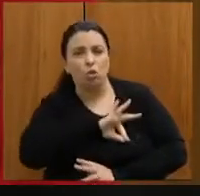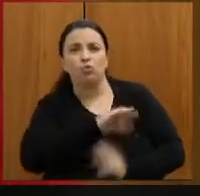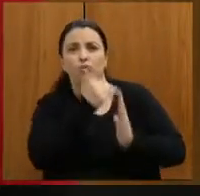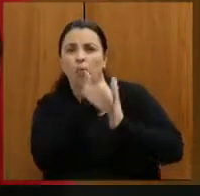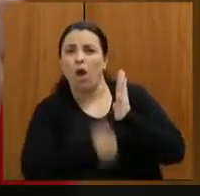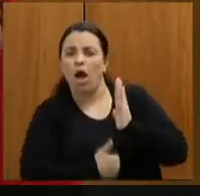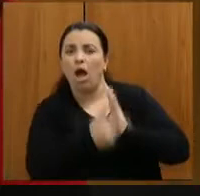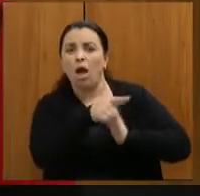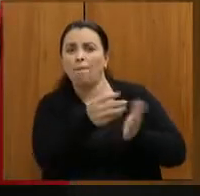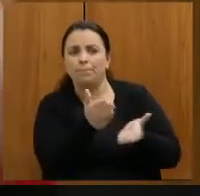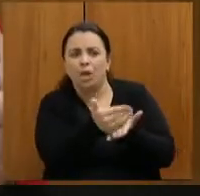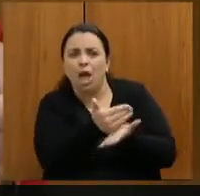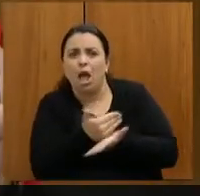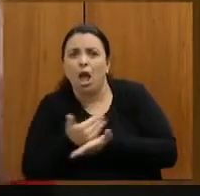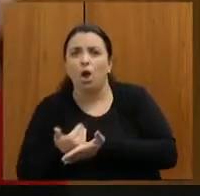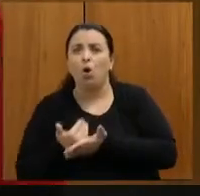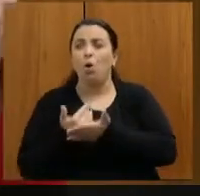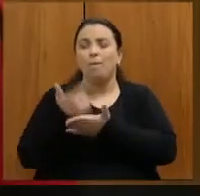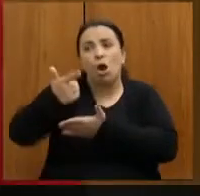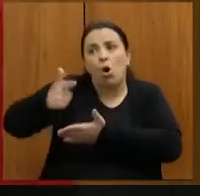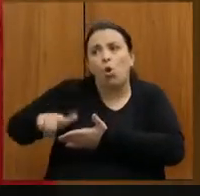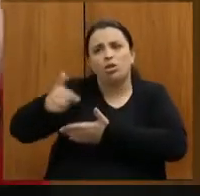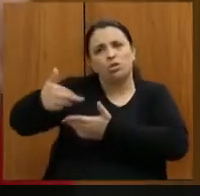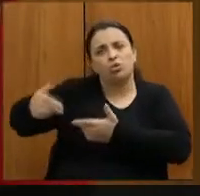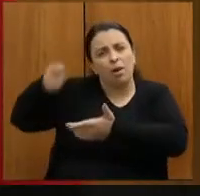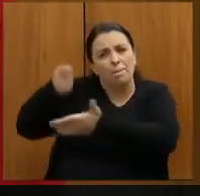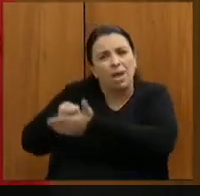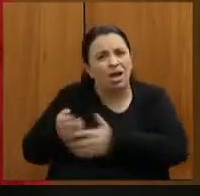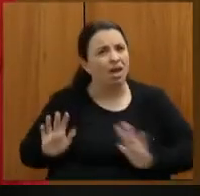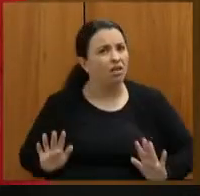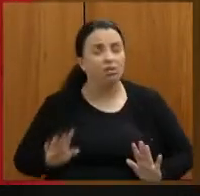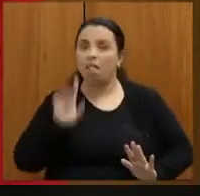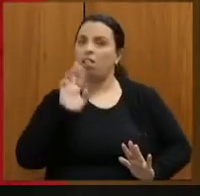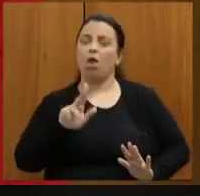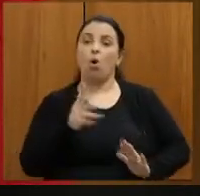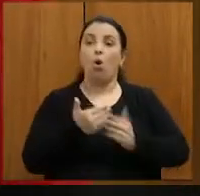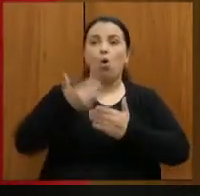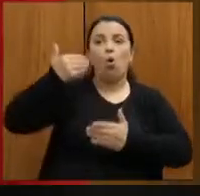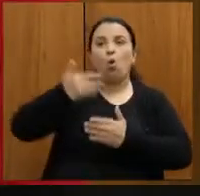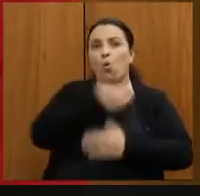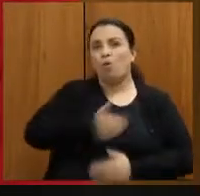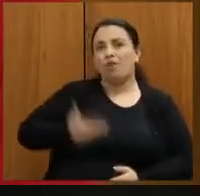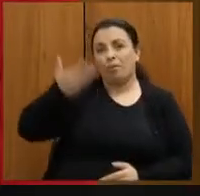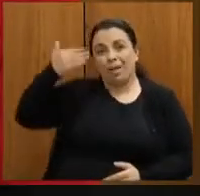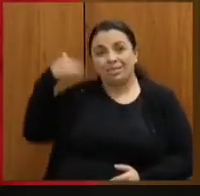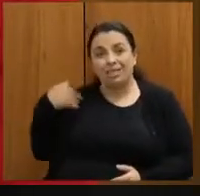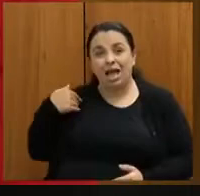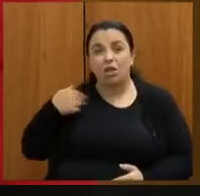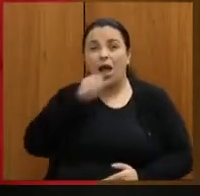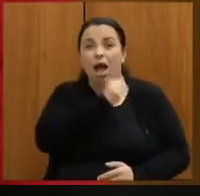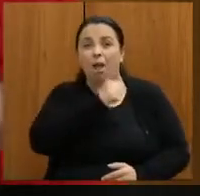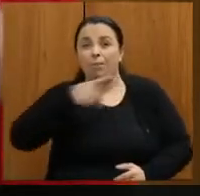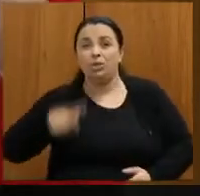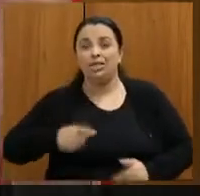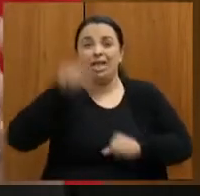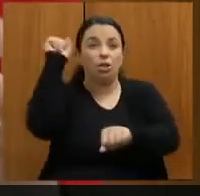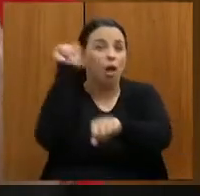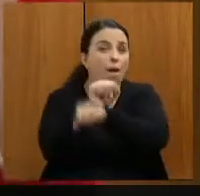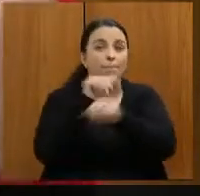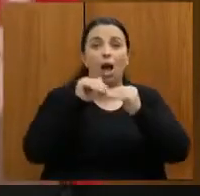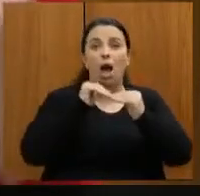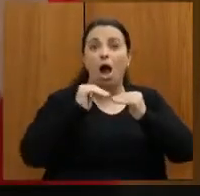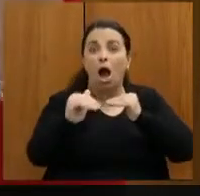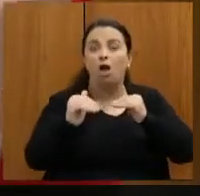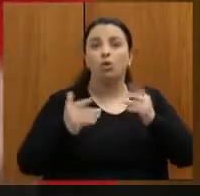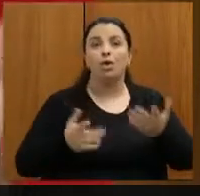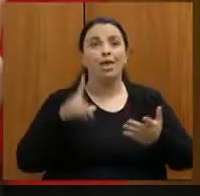buraco não foi o governo passado que parou de publicar aposentadorias e portanto fez um grande volume